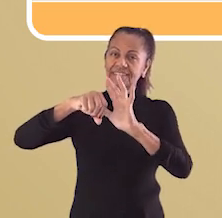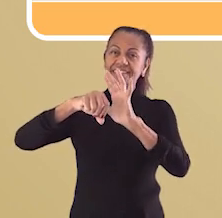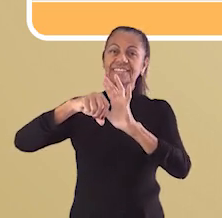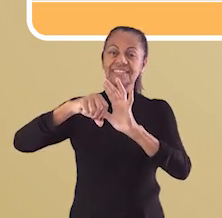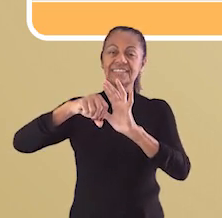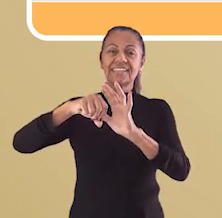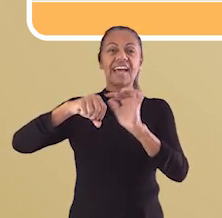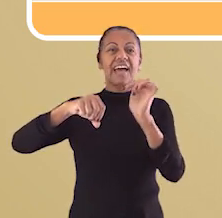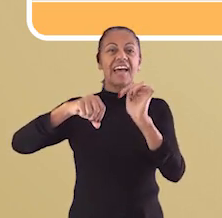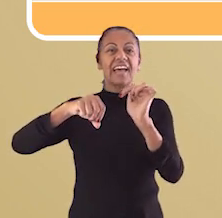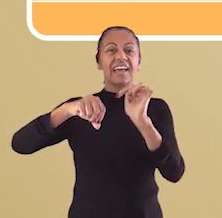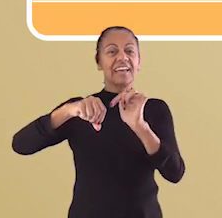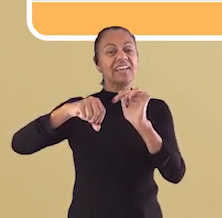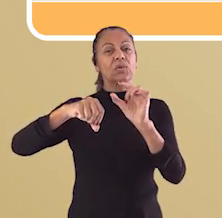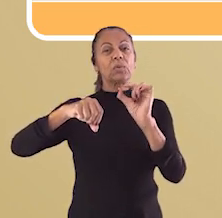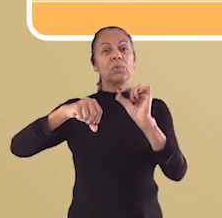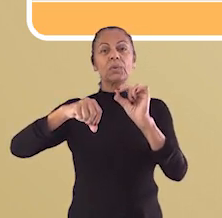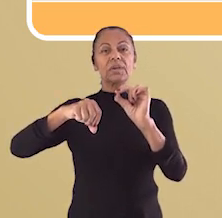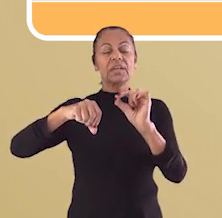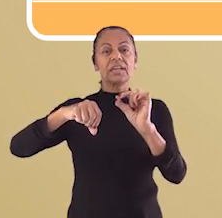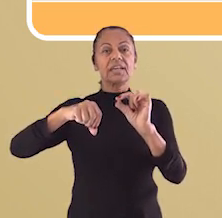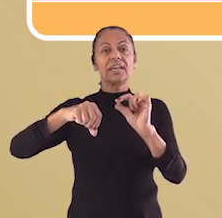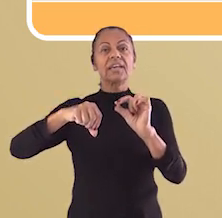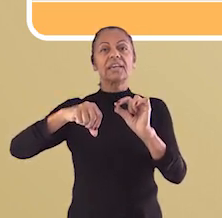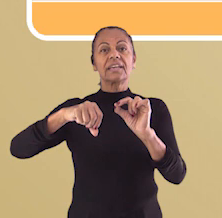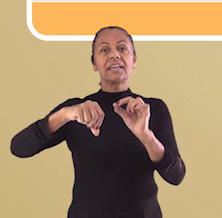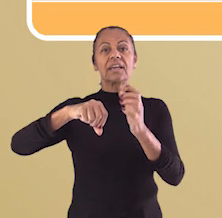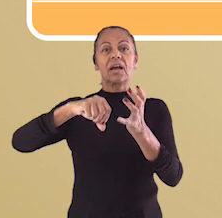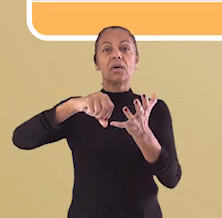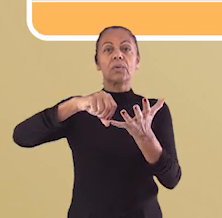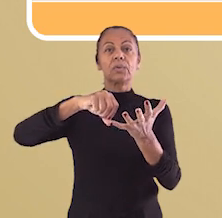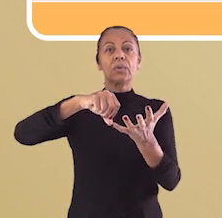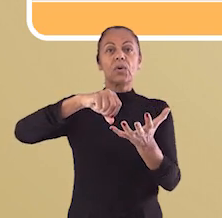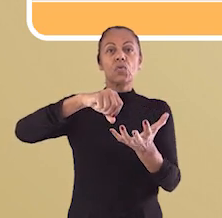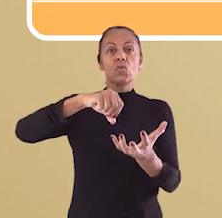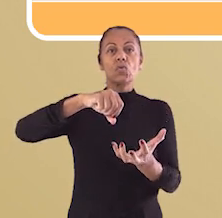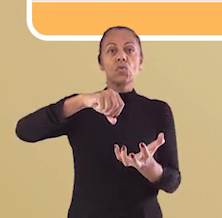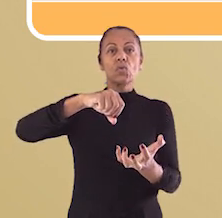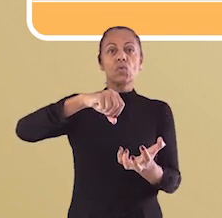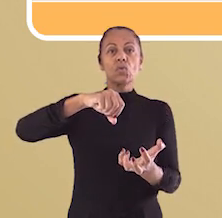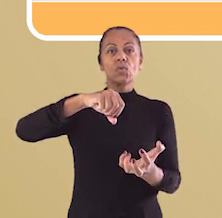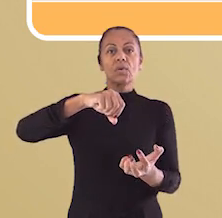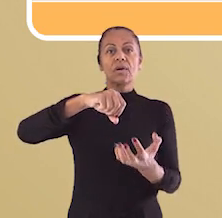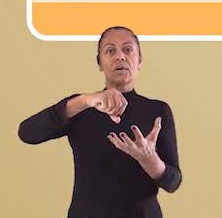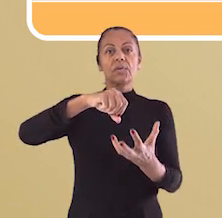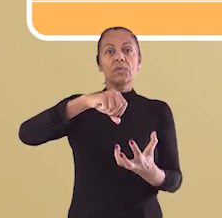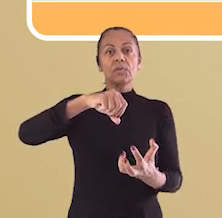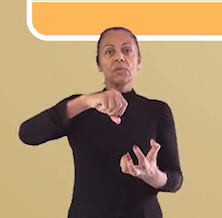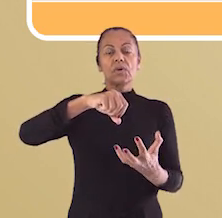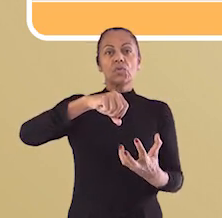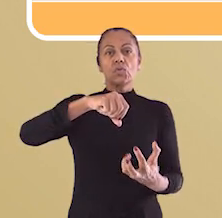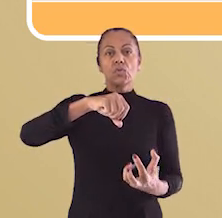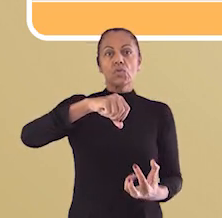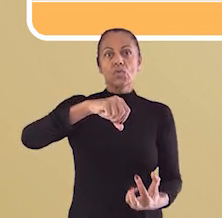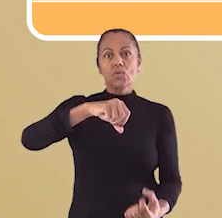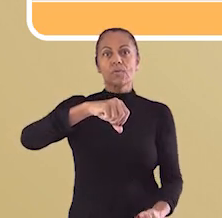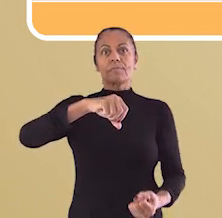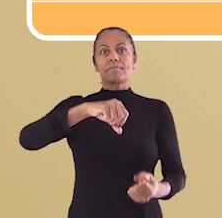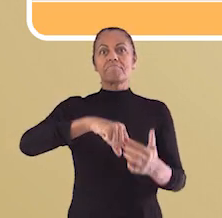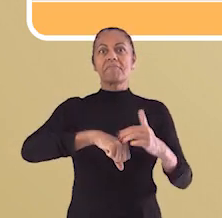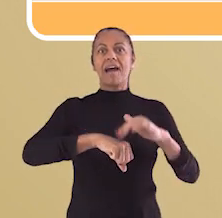do planeta. Por quê? Porque a lua nova, ela está numa posição em que a gravidade dela